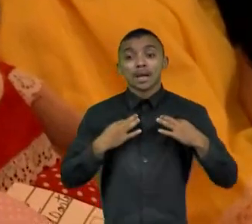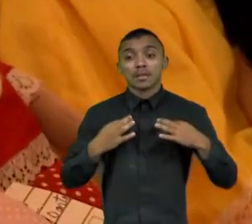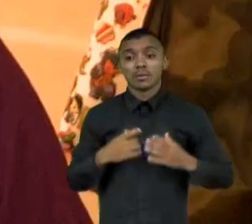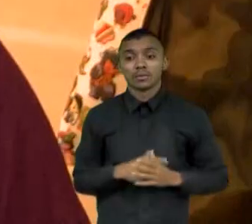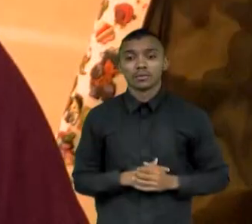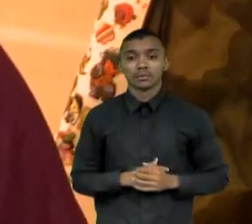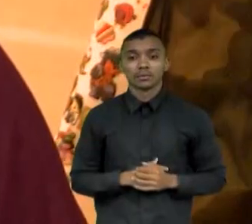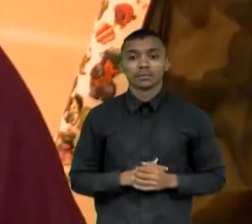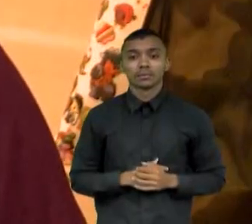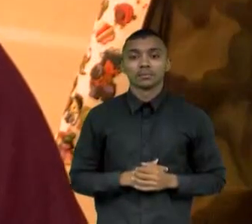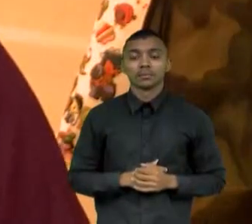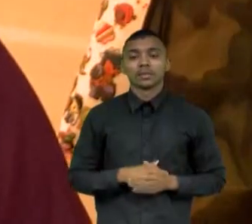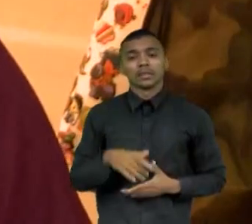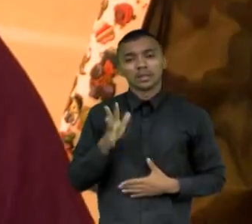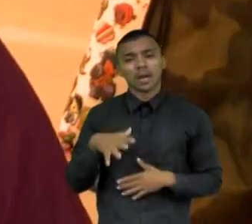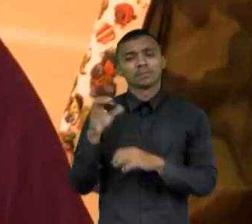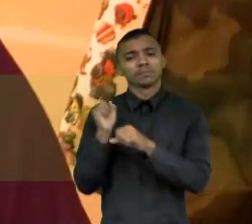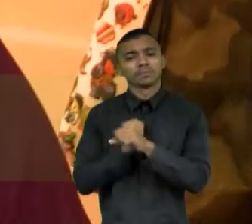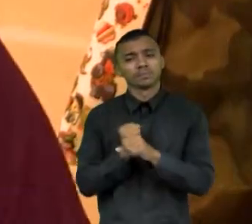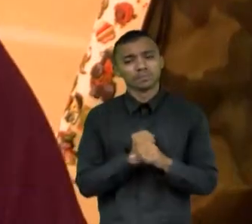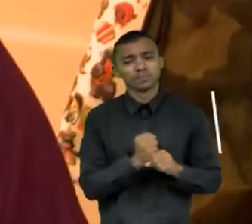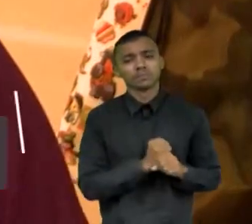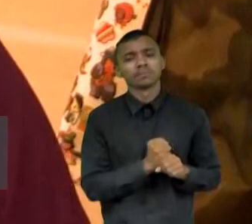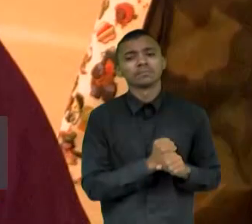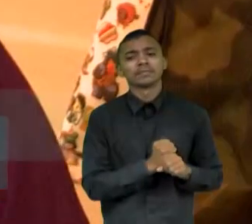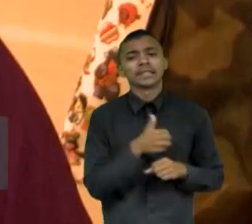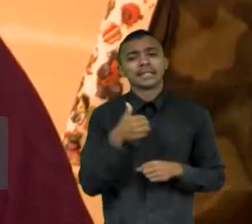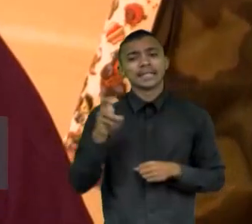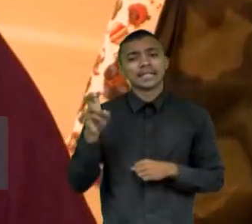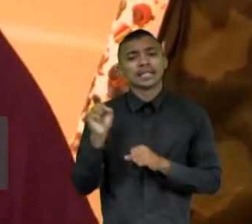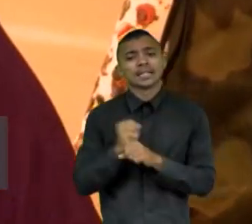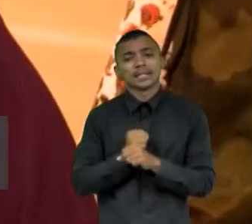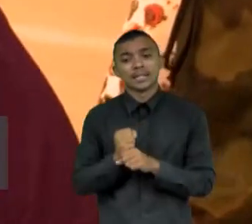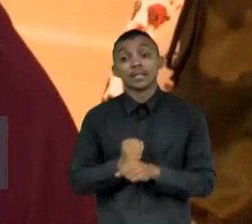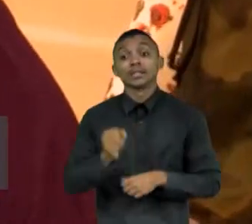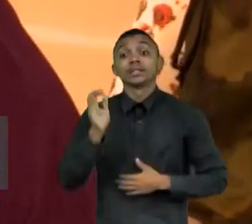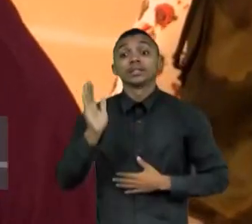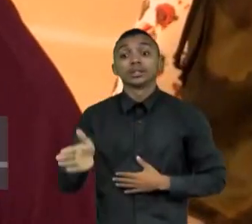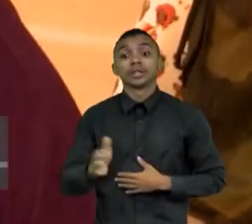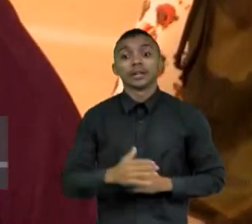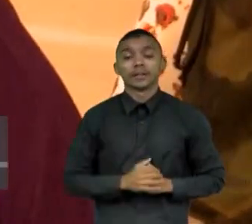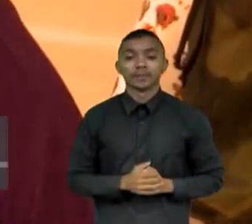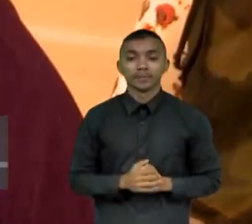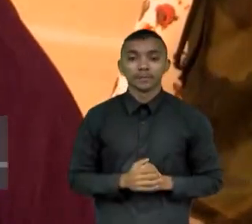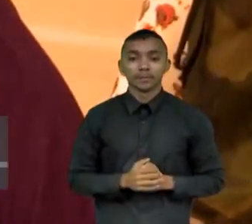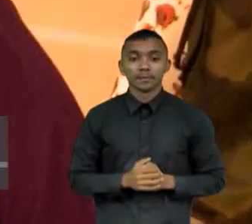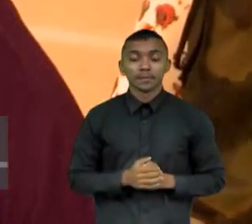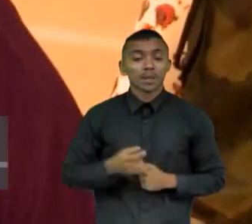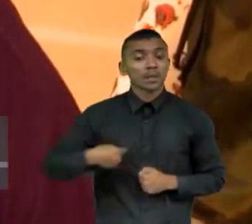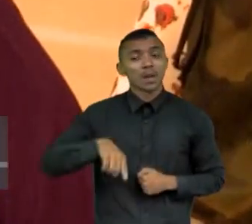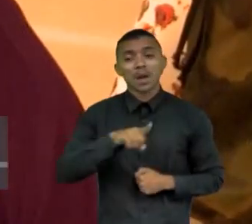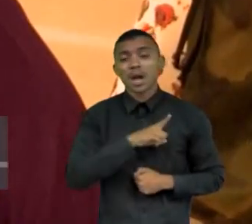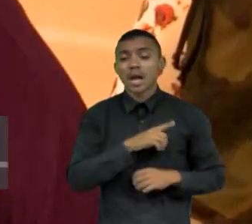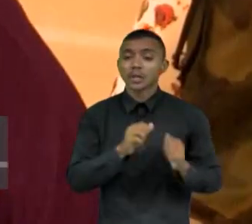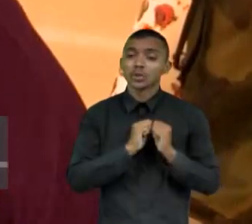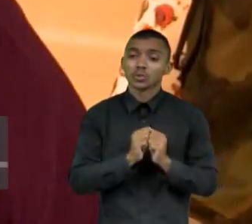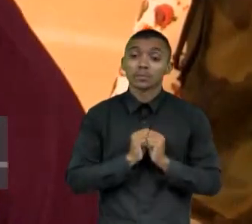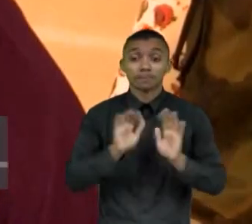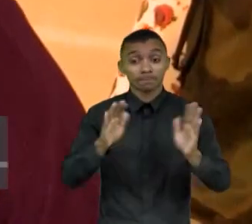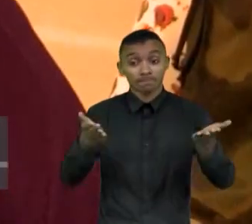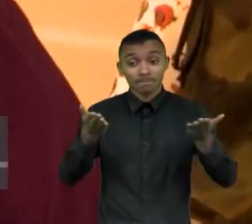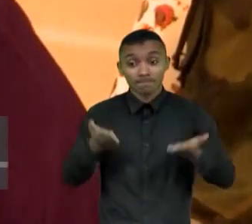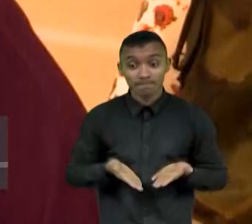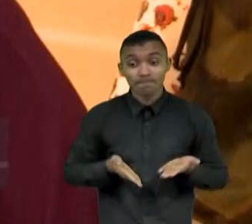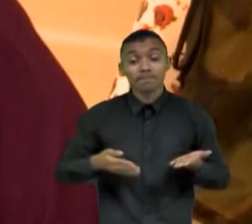pano. Nossa caminhada já vem de uns 15 anos, mais ou menos. E nós estamos aqui juntos. E agora